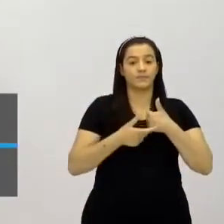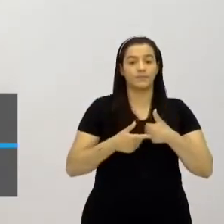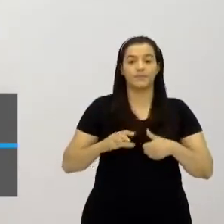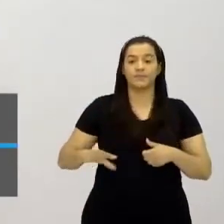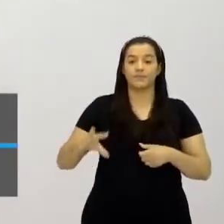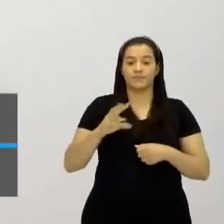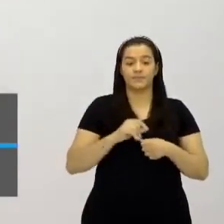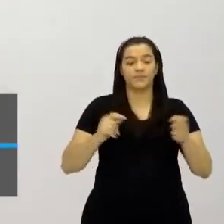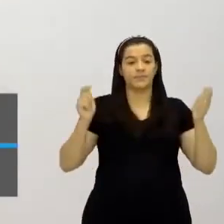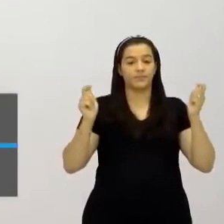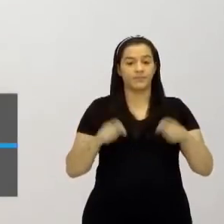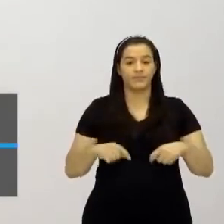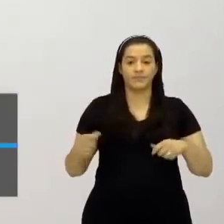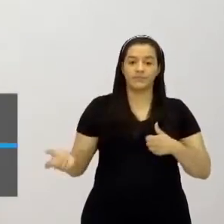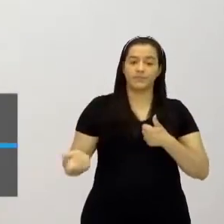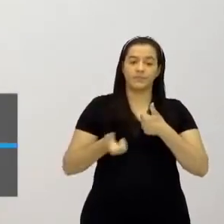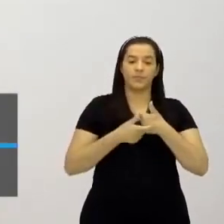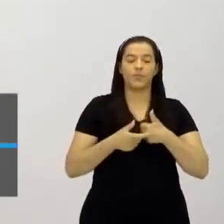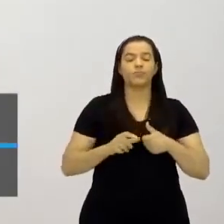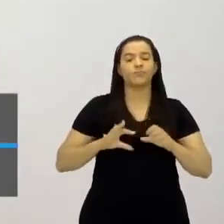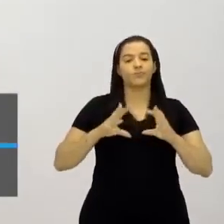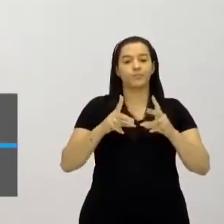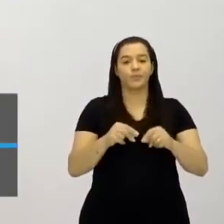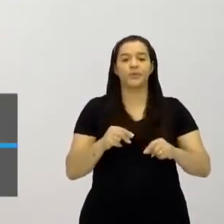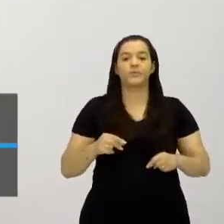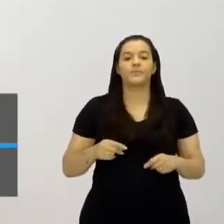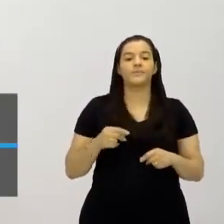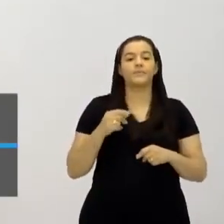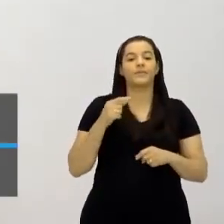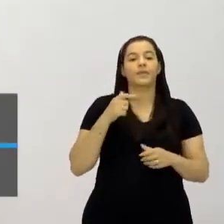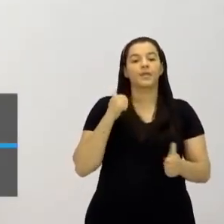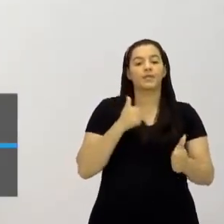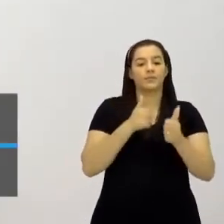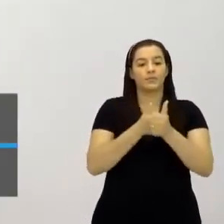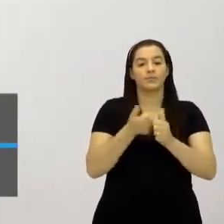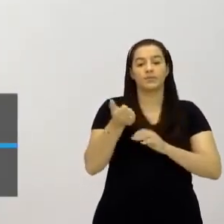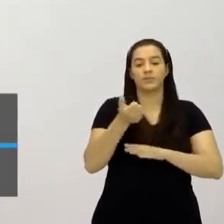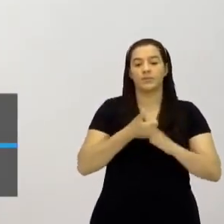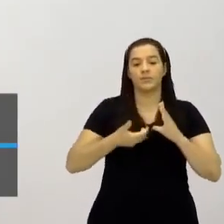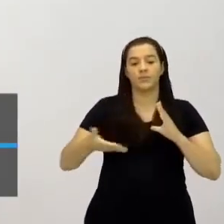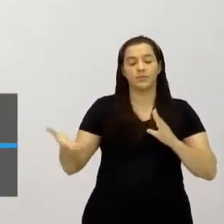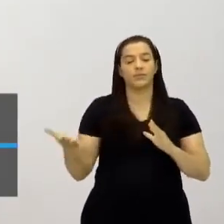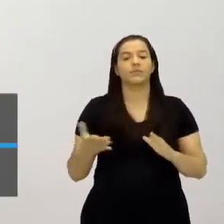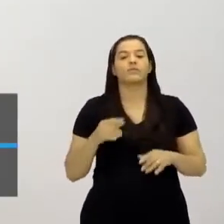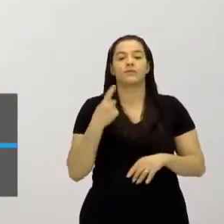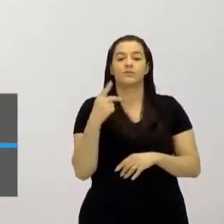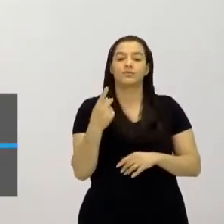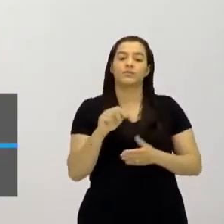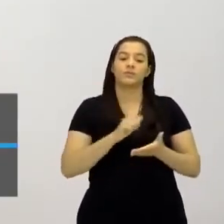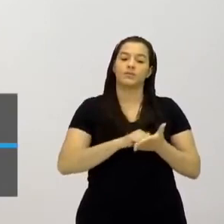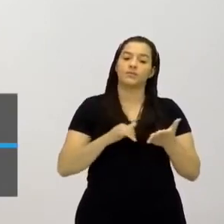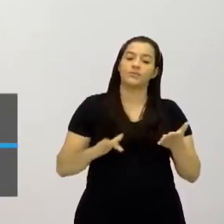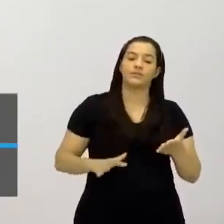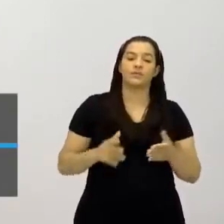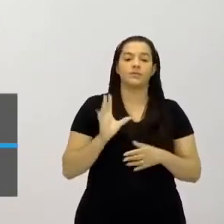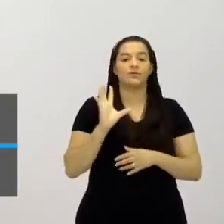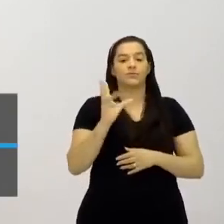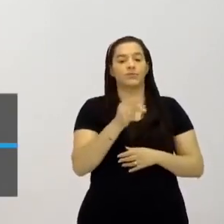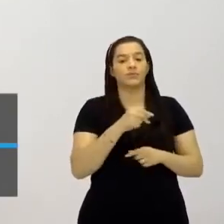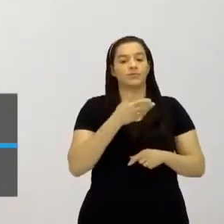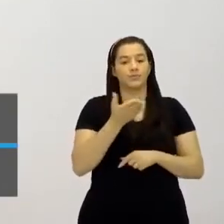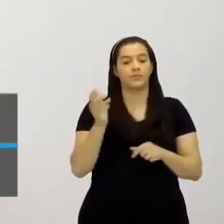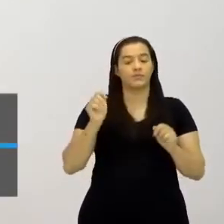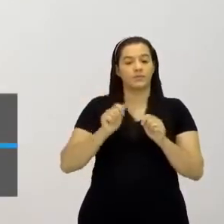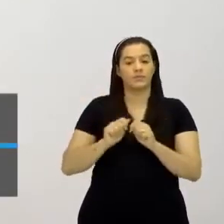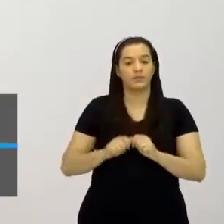@vempramate. Vem pra mate. Marca a gente nos stories lá para que a gente possa compartilhar também o seu caderno, as atividades que você fez. Faça